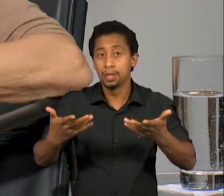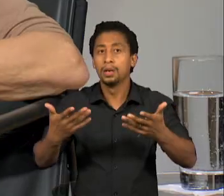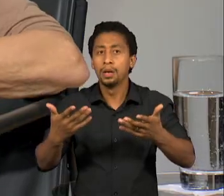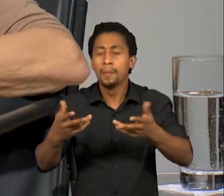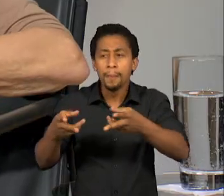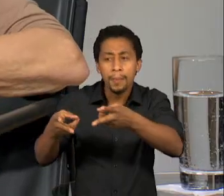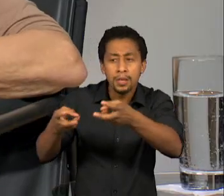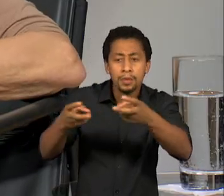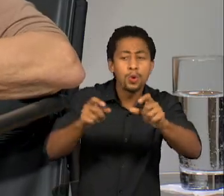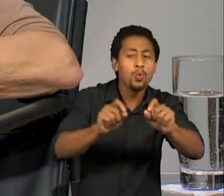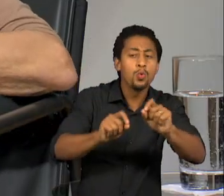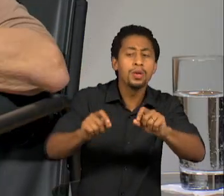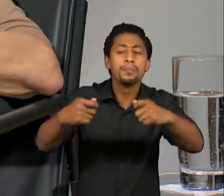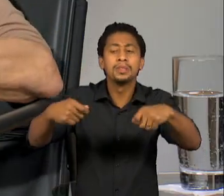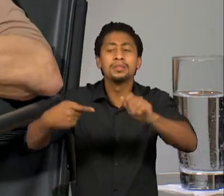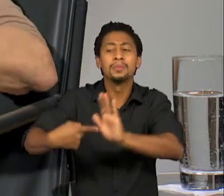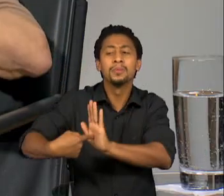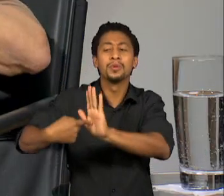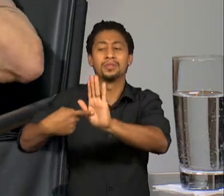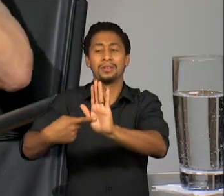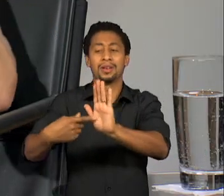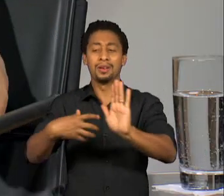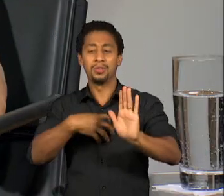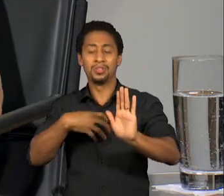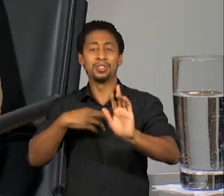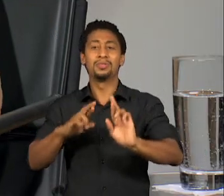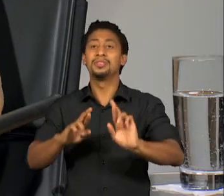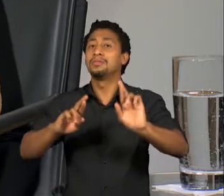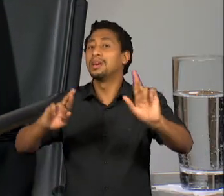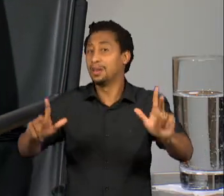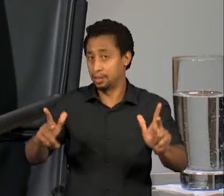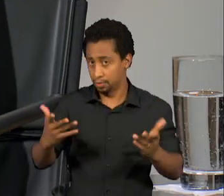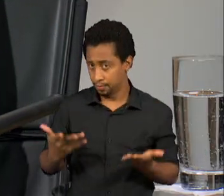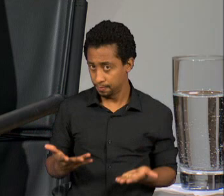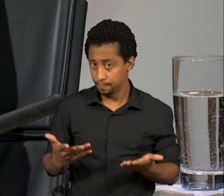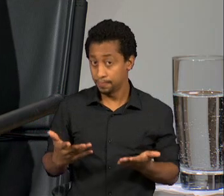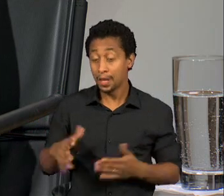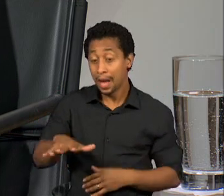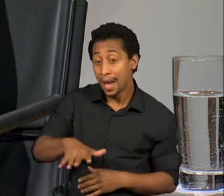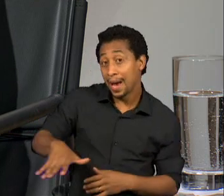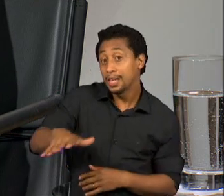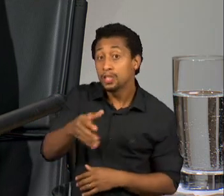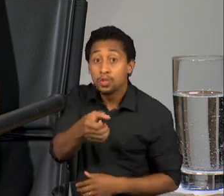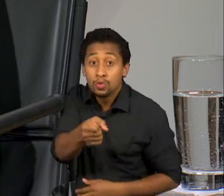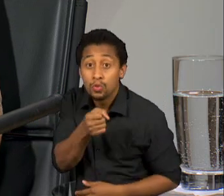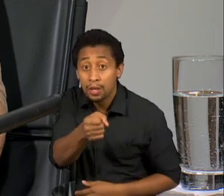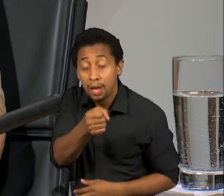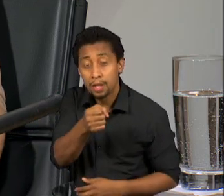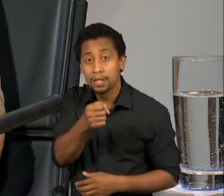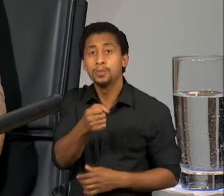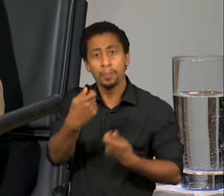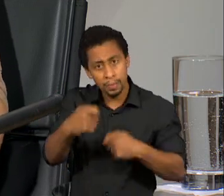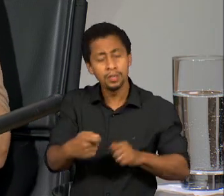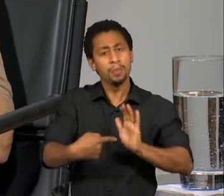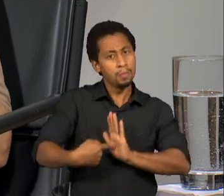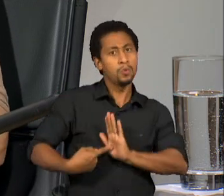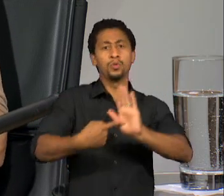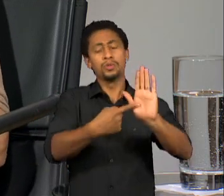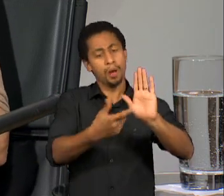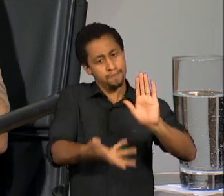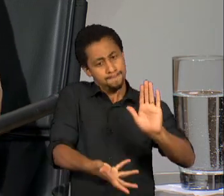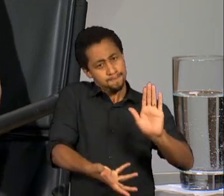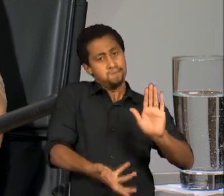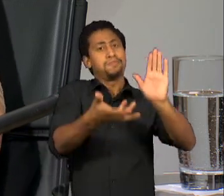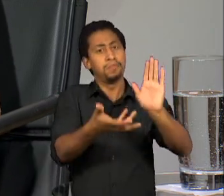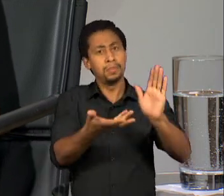Renovar o jornalismo hoje significa criar para ele um relevo. Essa é a grande